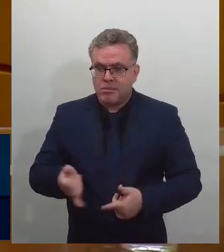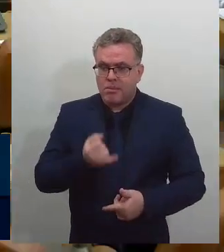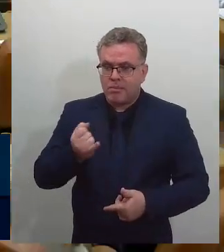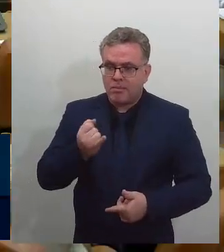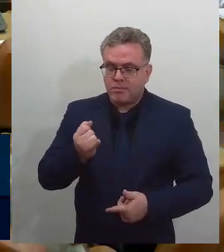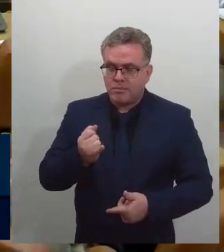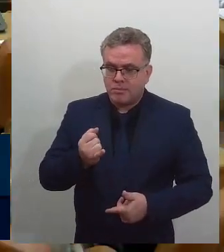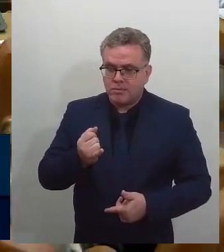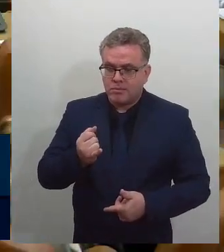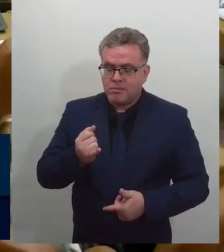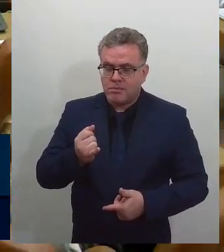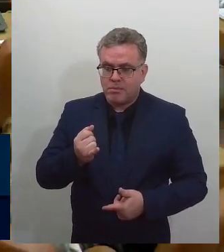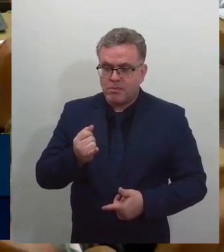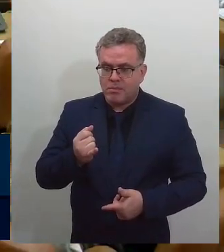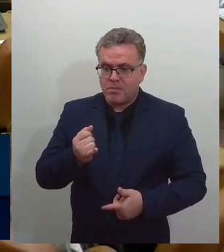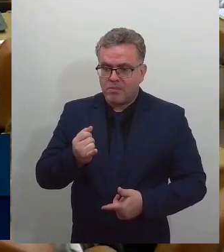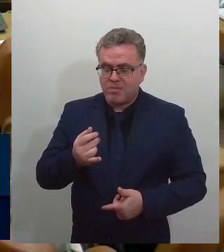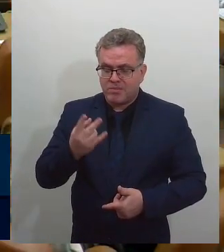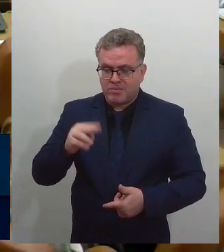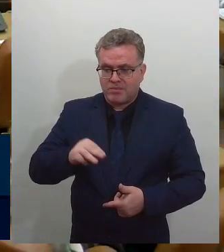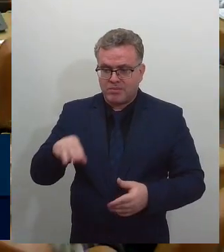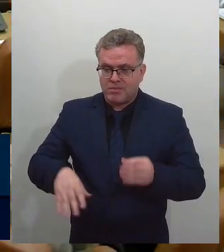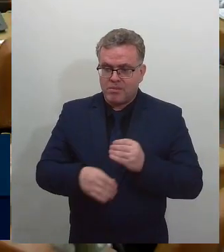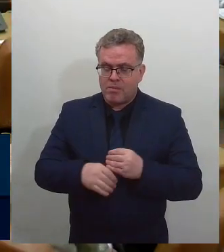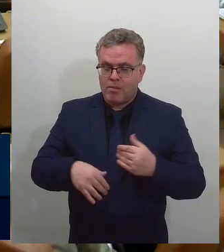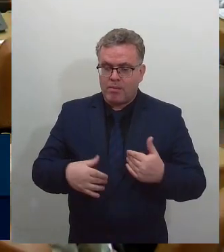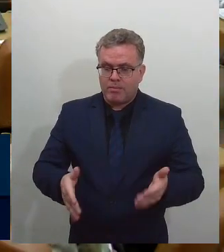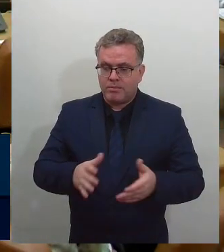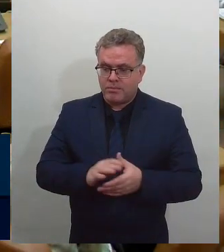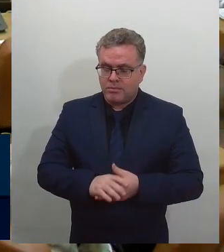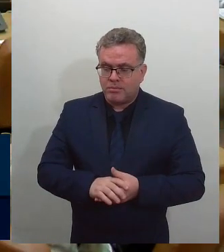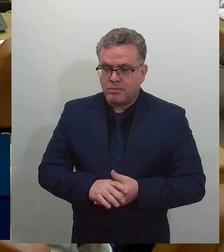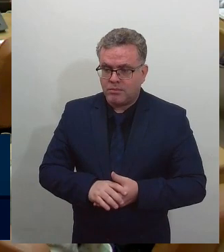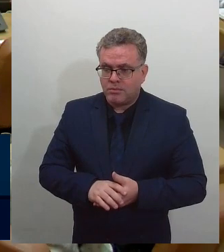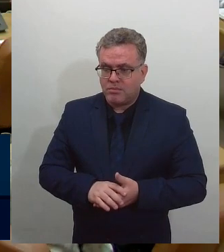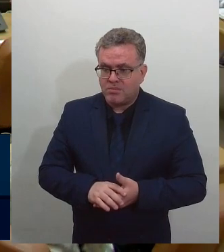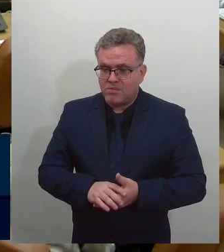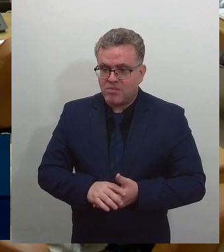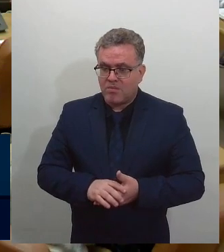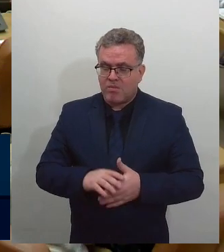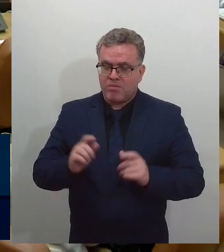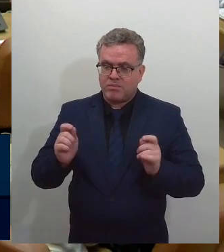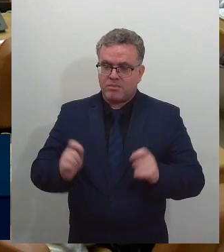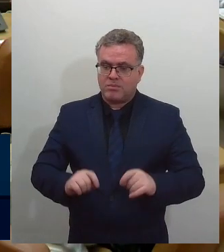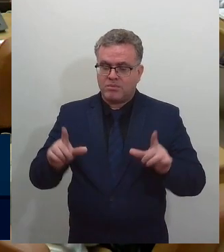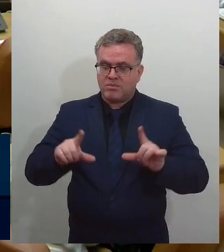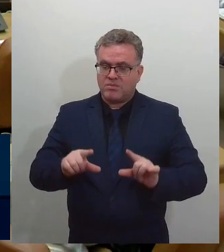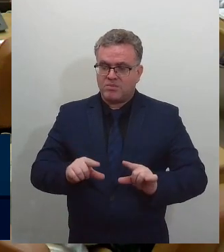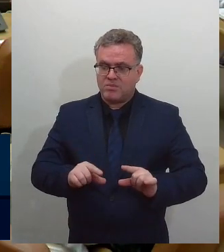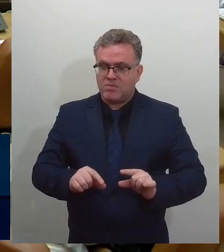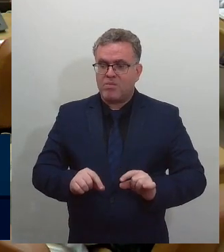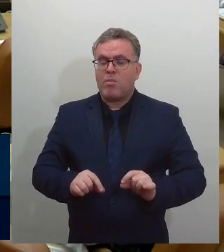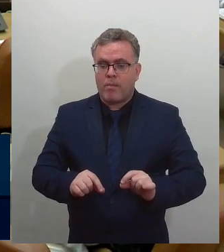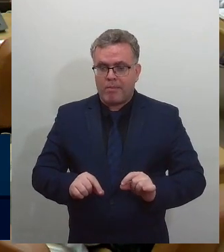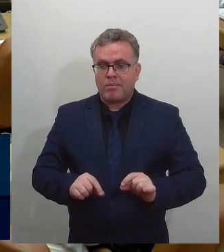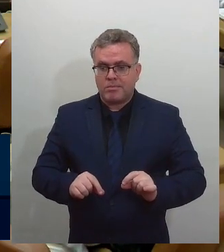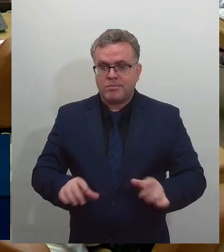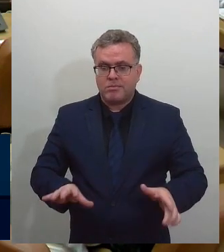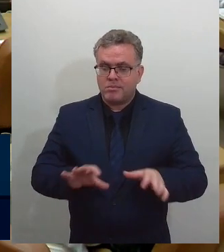Mais 2 minutos, deputada. Obrigada, deputada. Que vem tendo uma queda porque está associada ao câncer do colo do